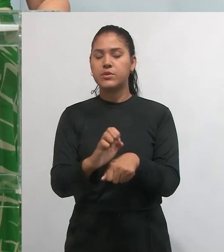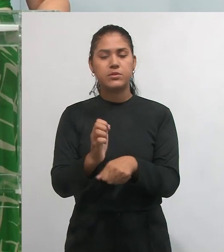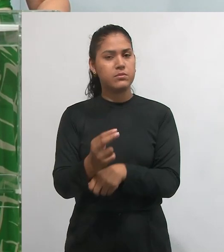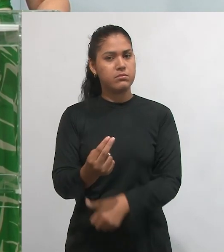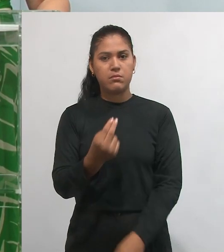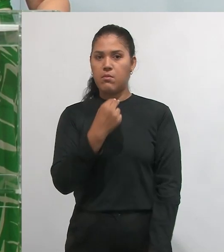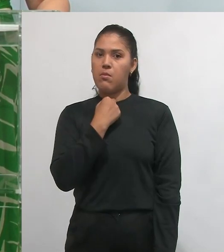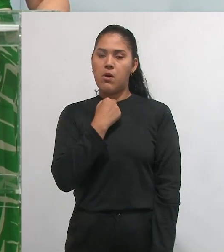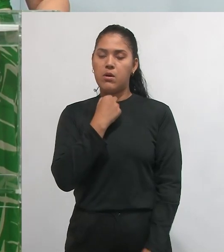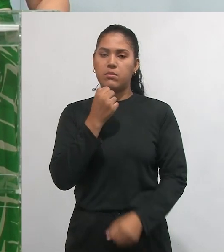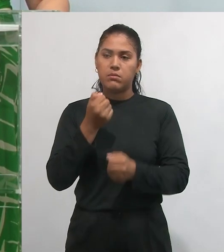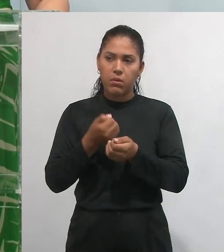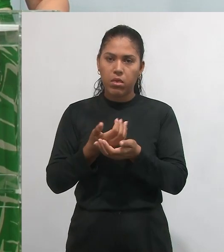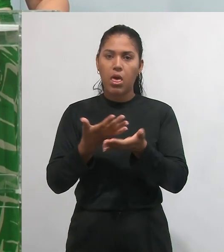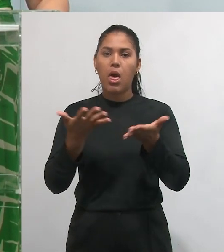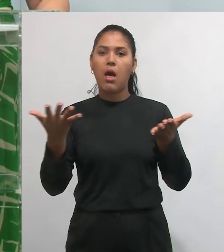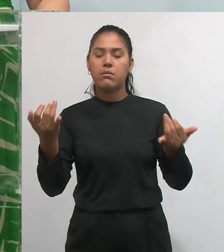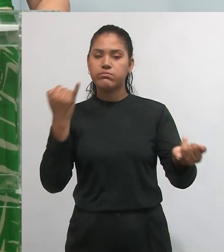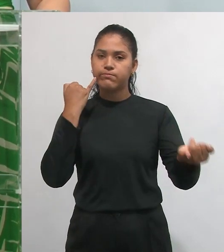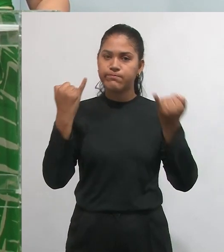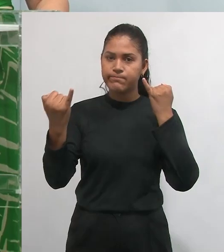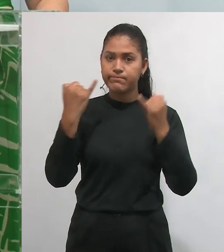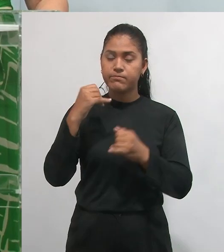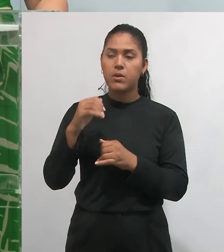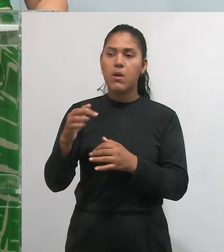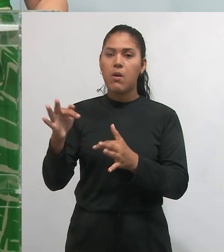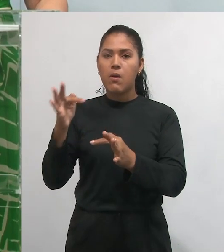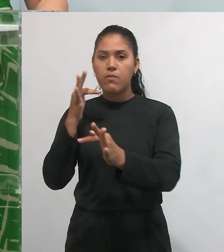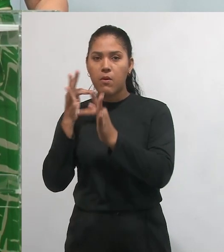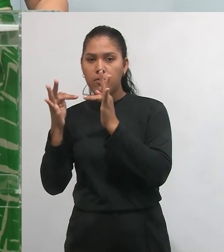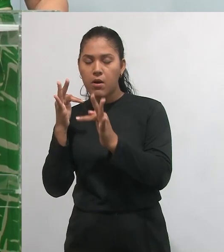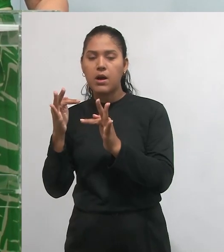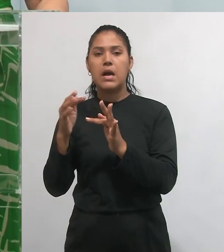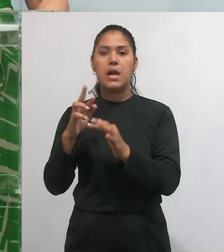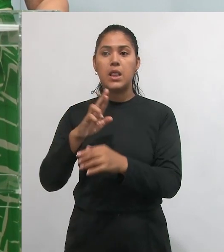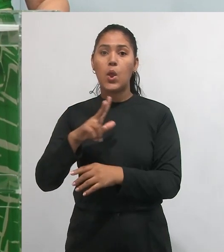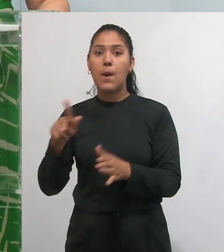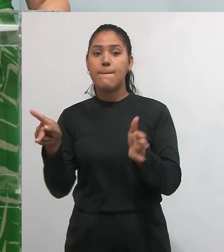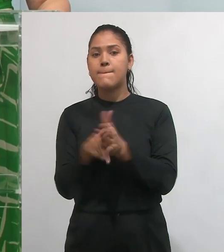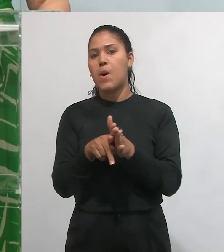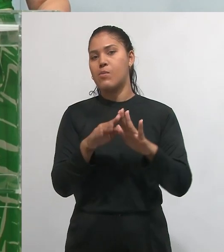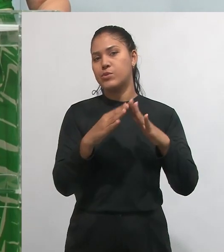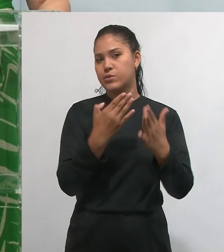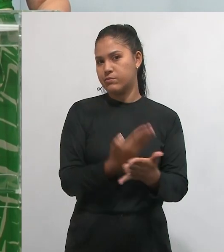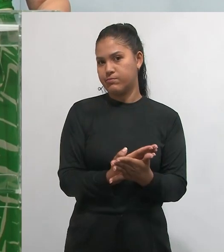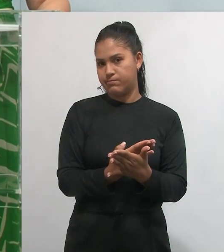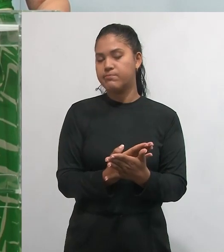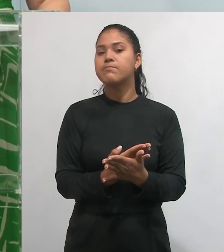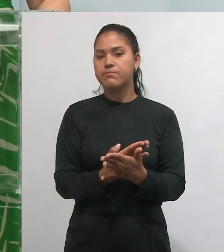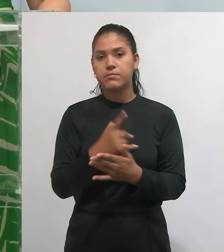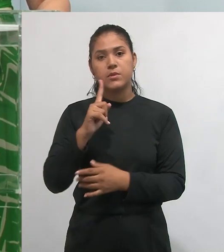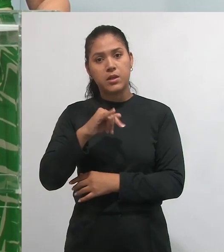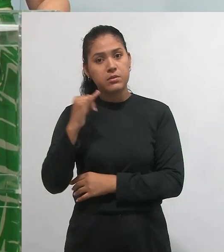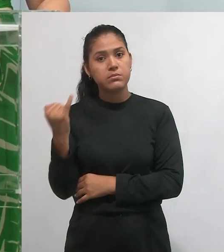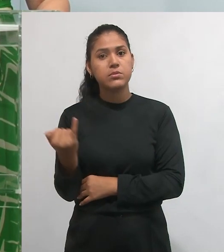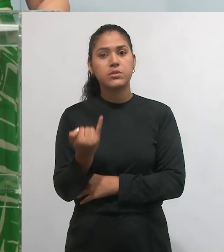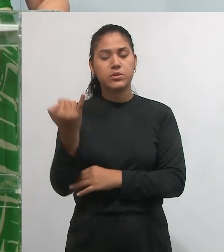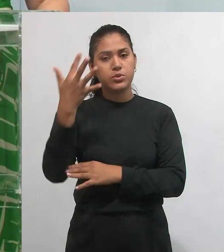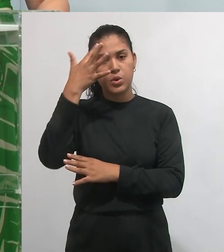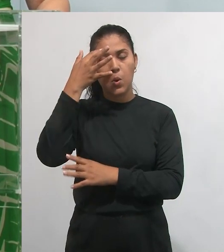Não pode se levar informações a outras pessoas que não pertencem àquele ambiente. Então,